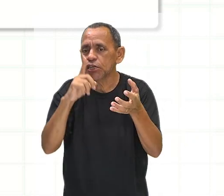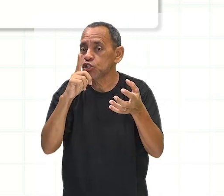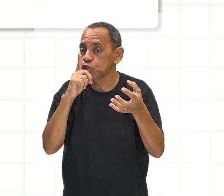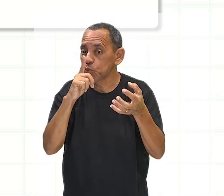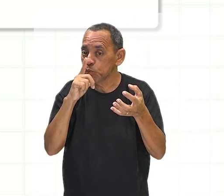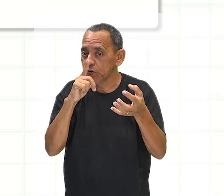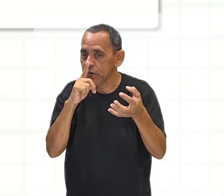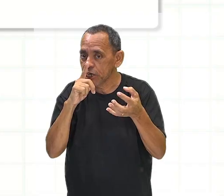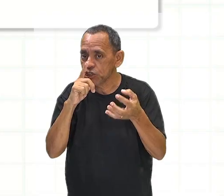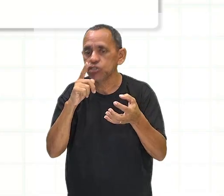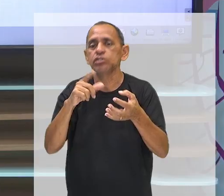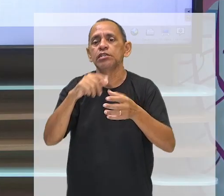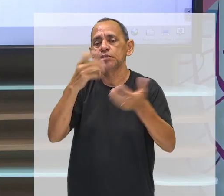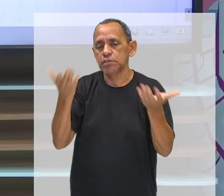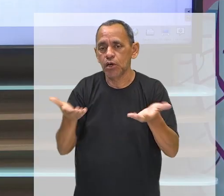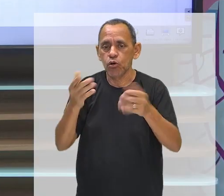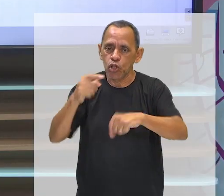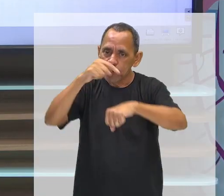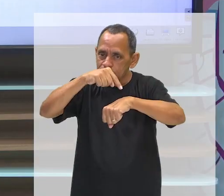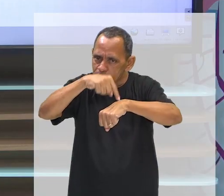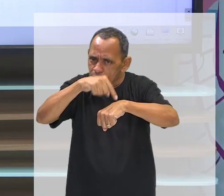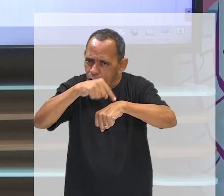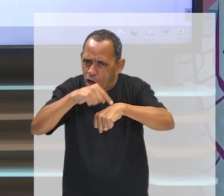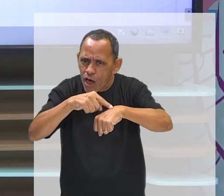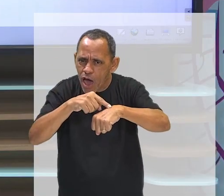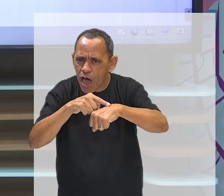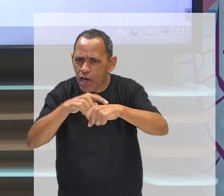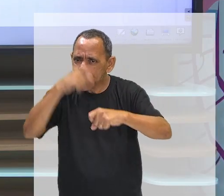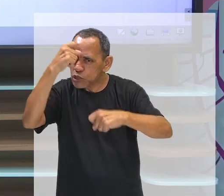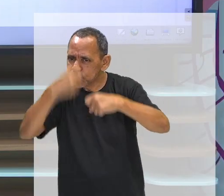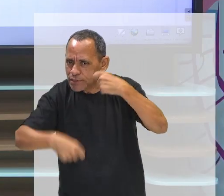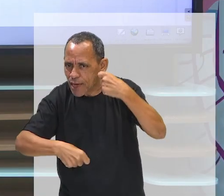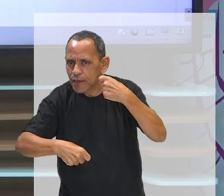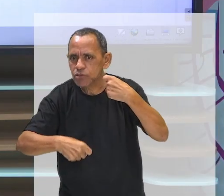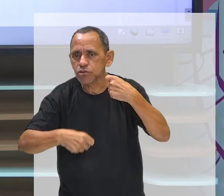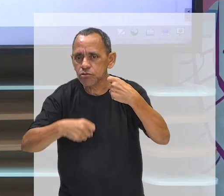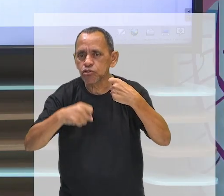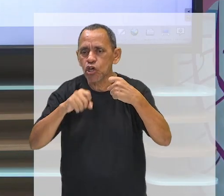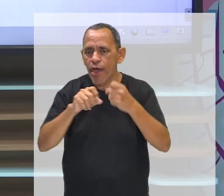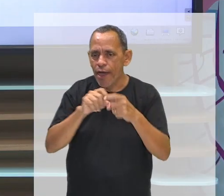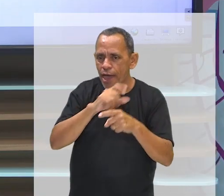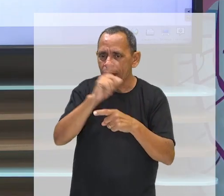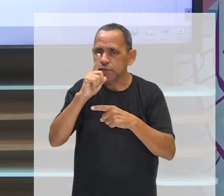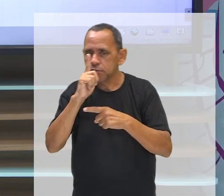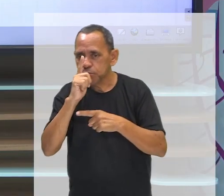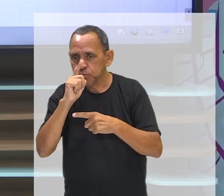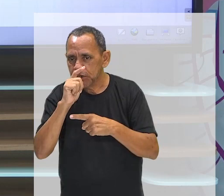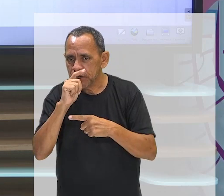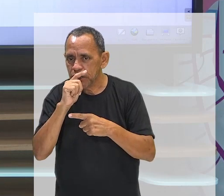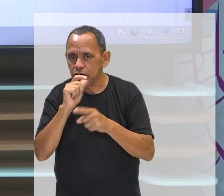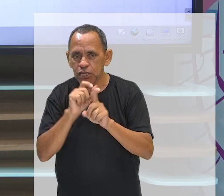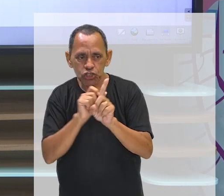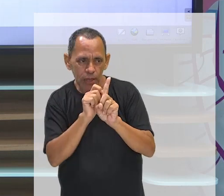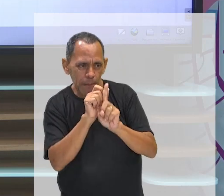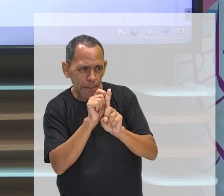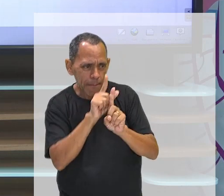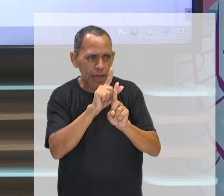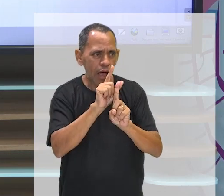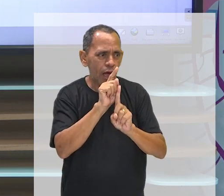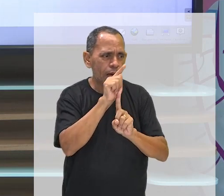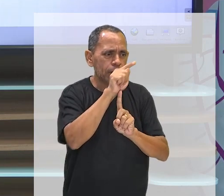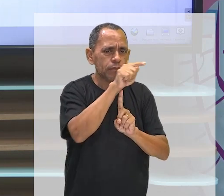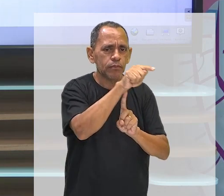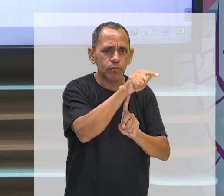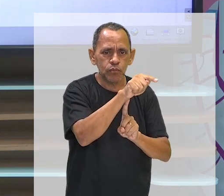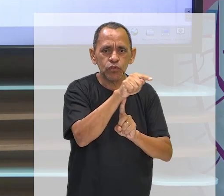sistema reprodutor masculino, né? Então, a importância é justamente garantir, né, que aqueles espermatozoides eles tenham ali